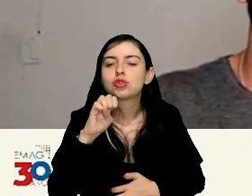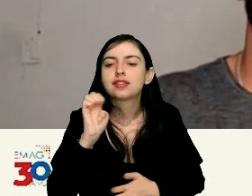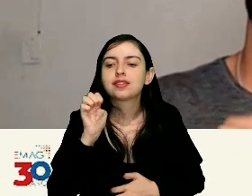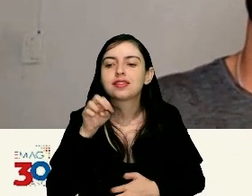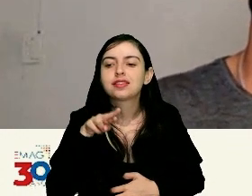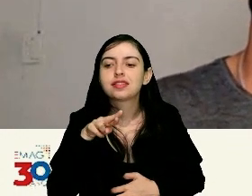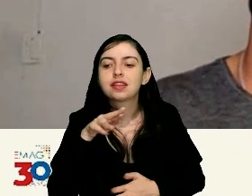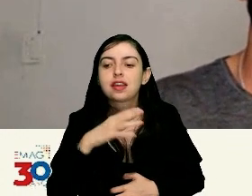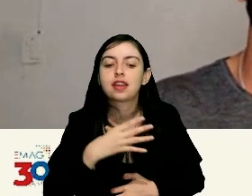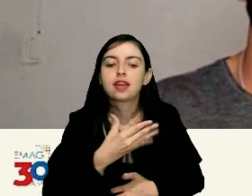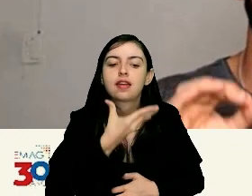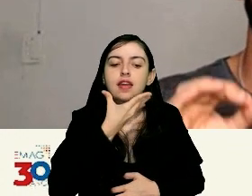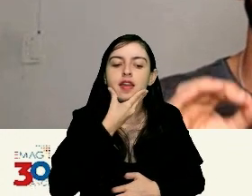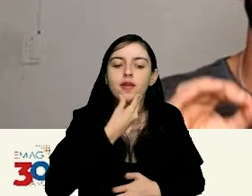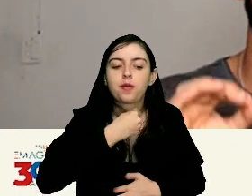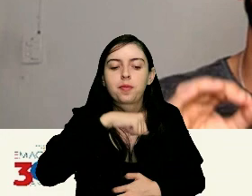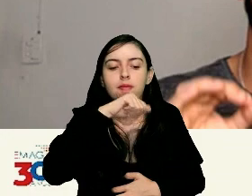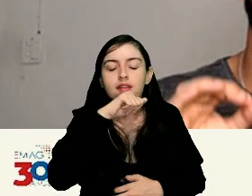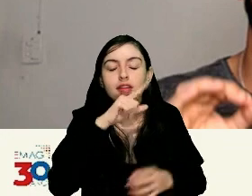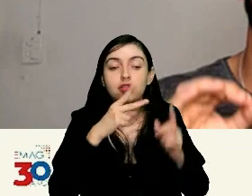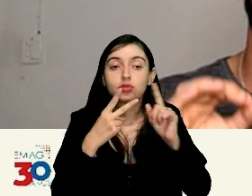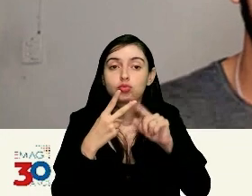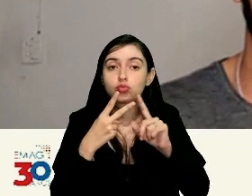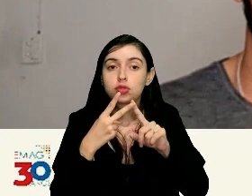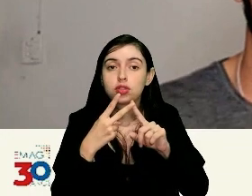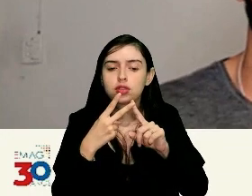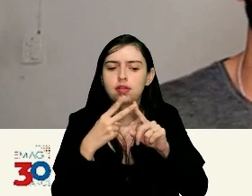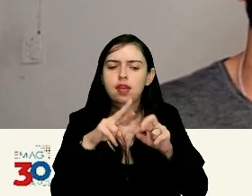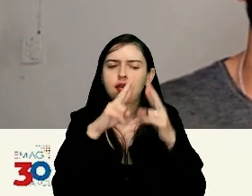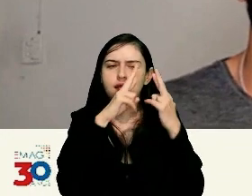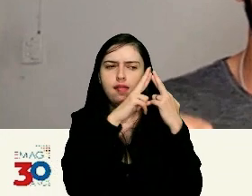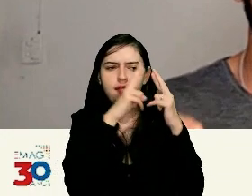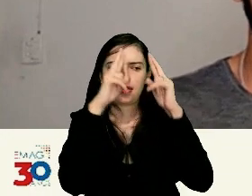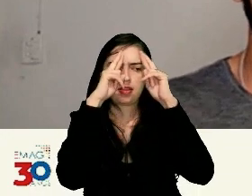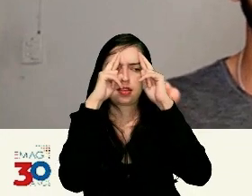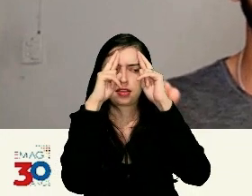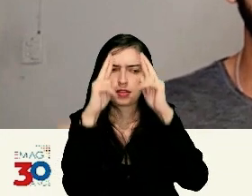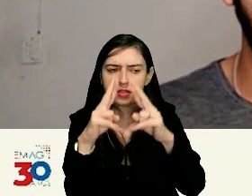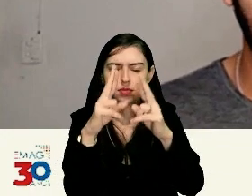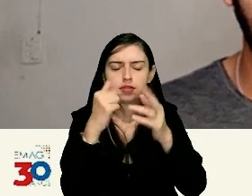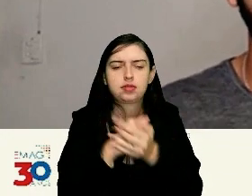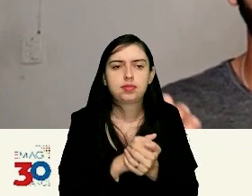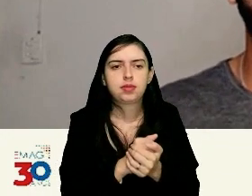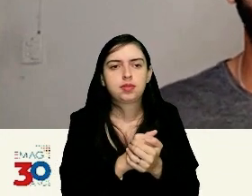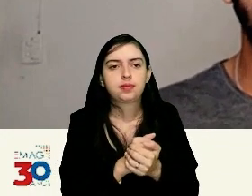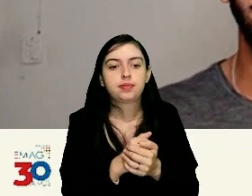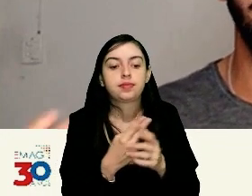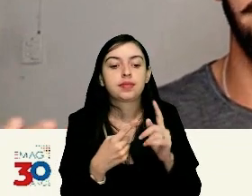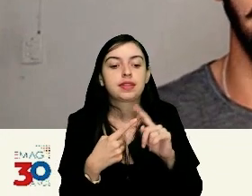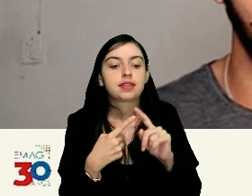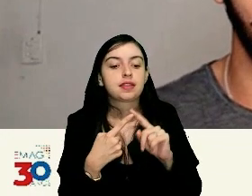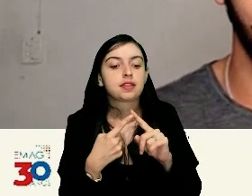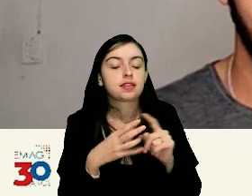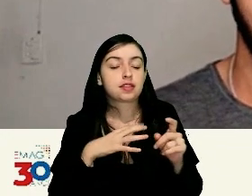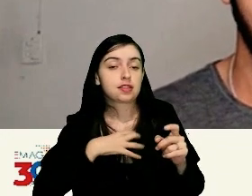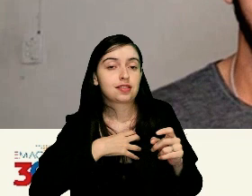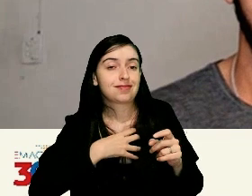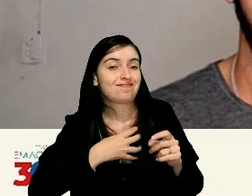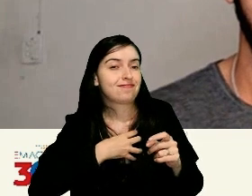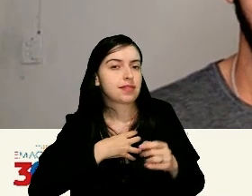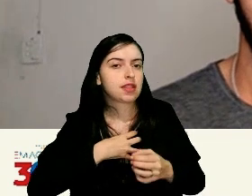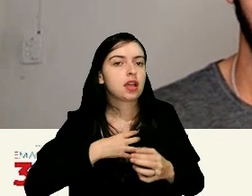pai, ele está atrelado a responsabilidades. E o se sentir pai, ele é uma construção.